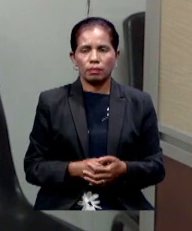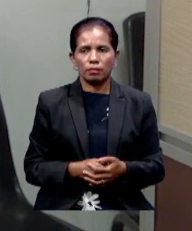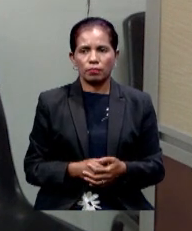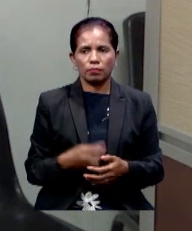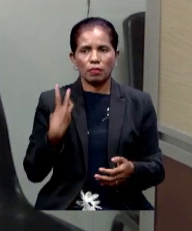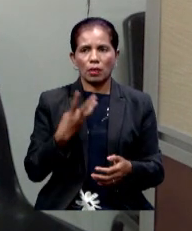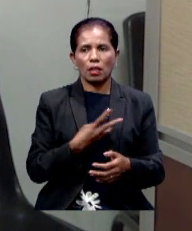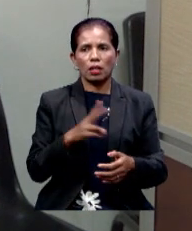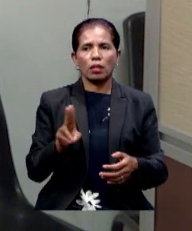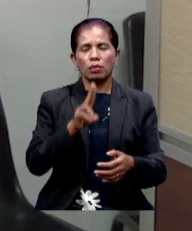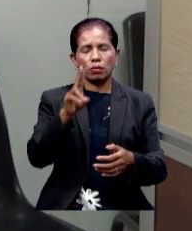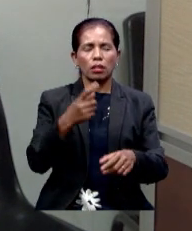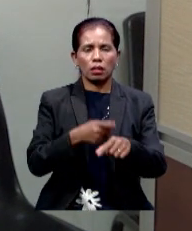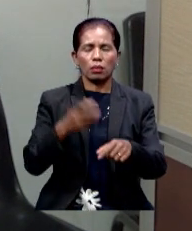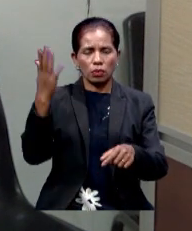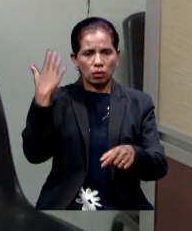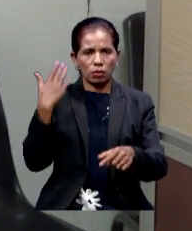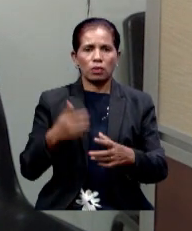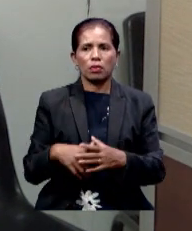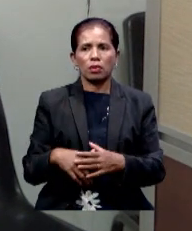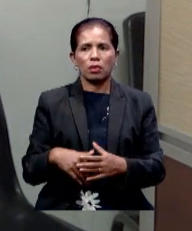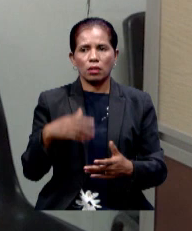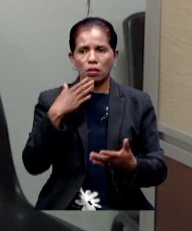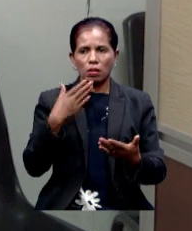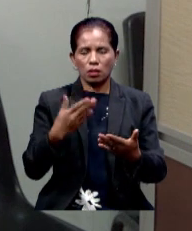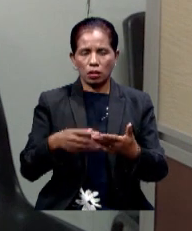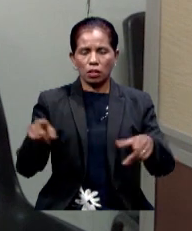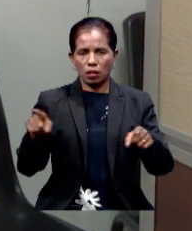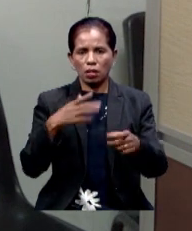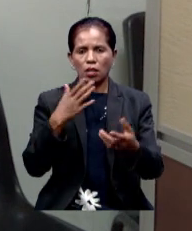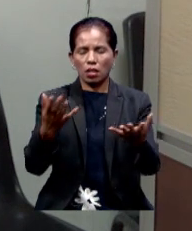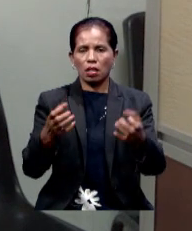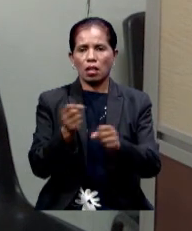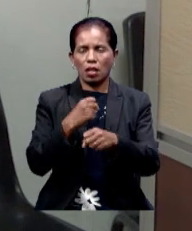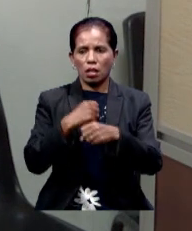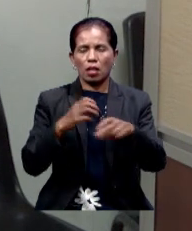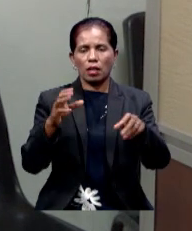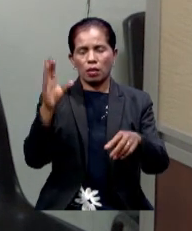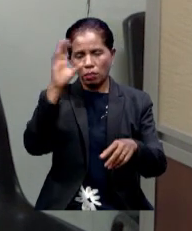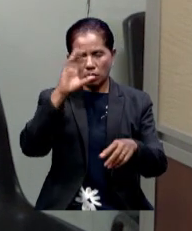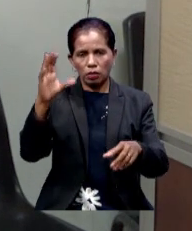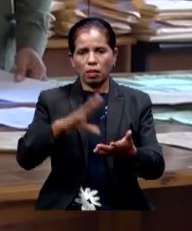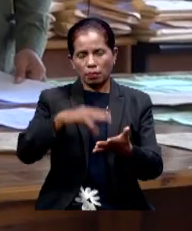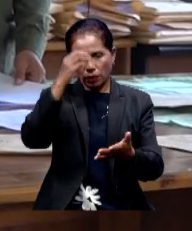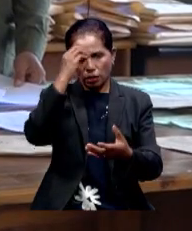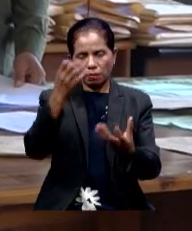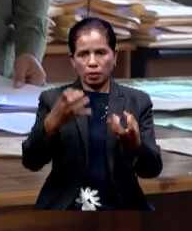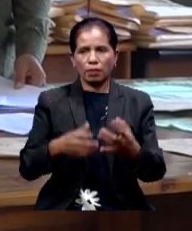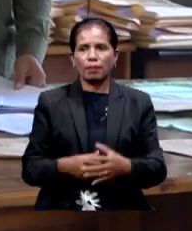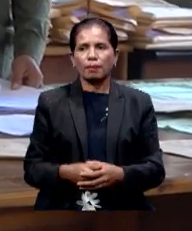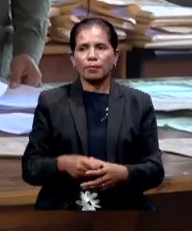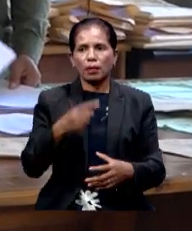usa método tradicional, mas é tradicional, né? A casa é uma para boca tu aprende, não é? Há